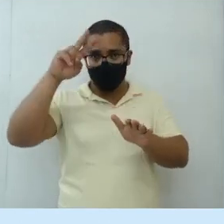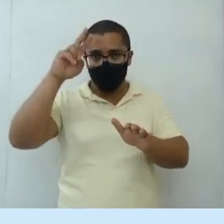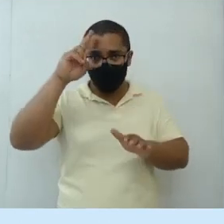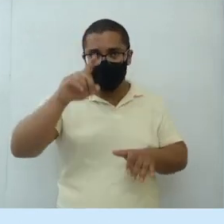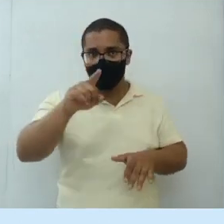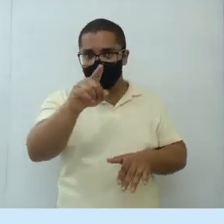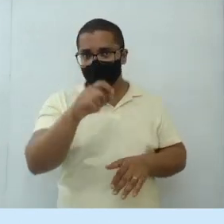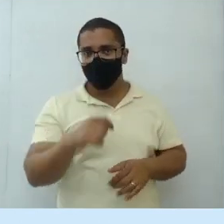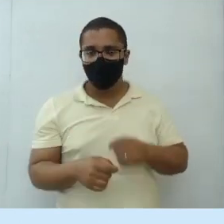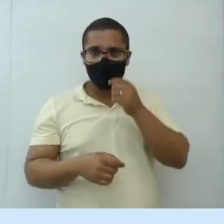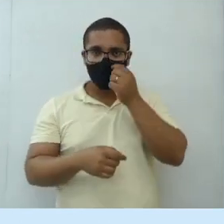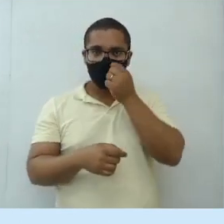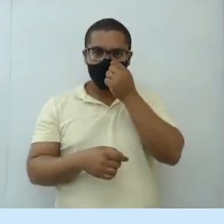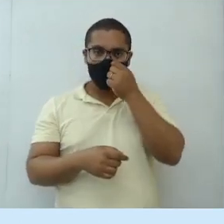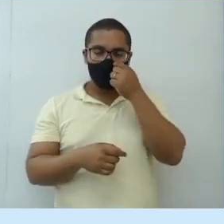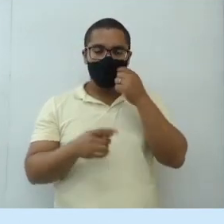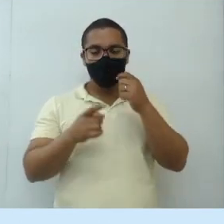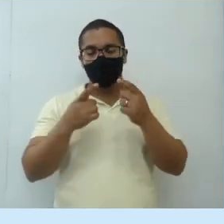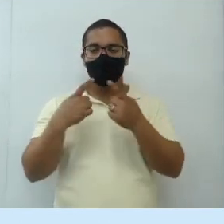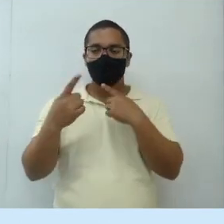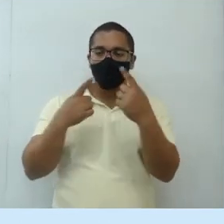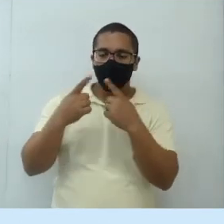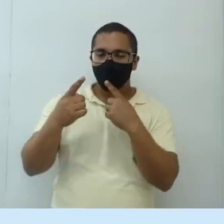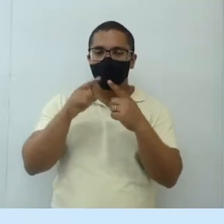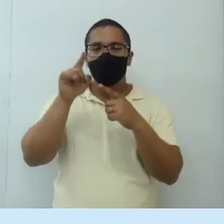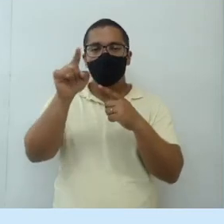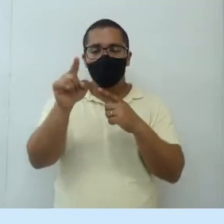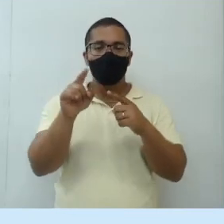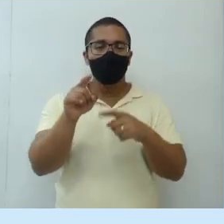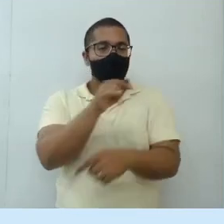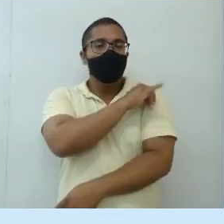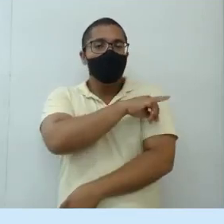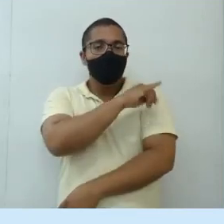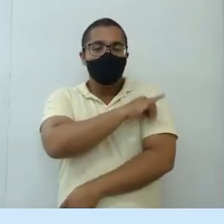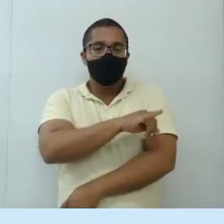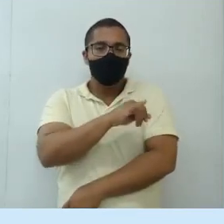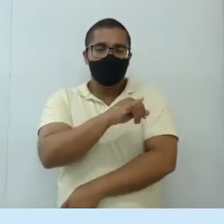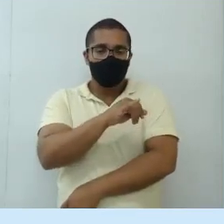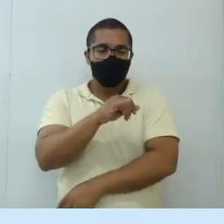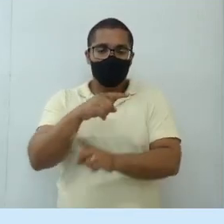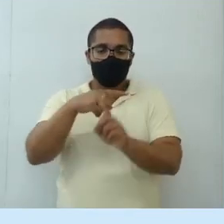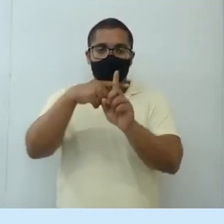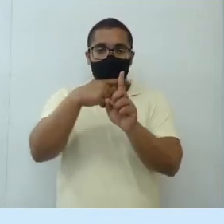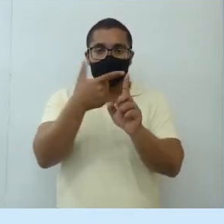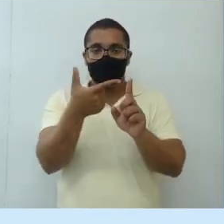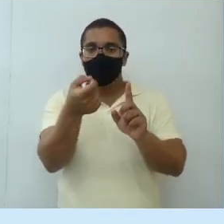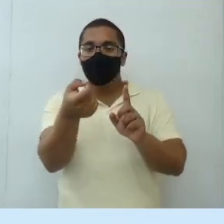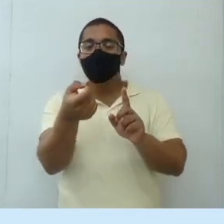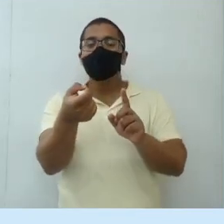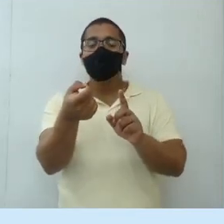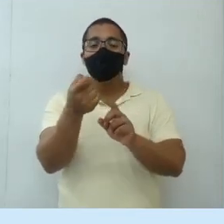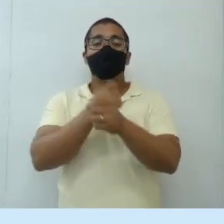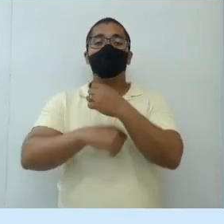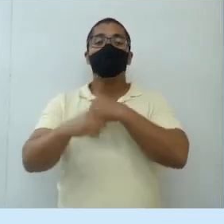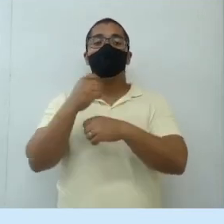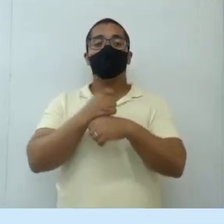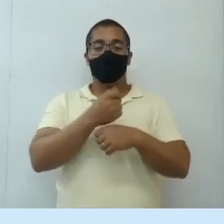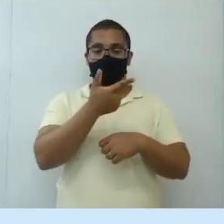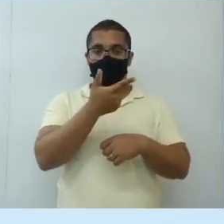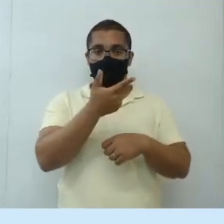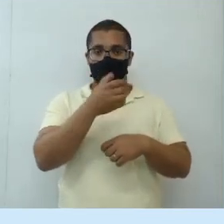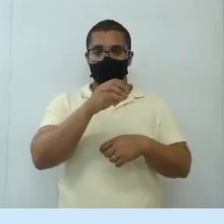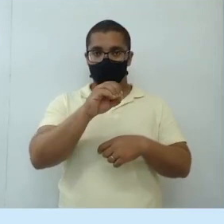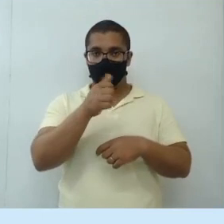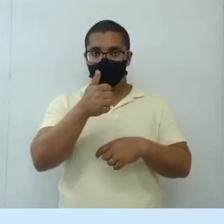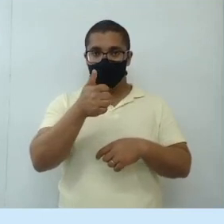tá de batidas durante a Rio o vídeo corrida em 2012